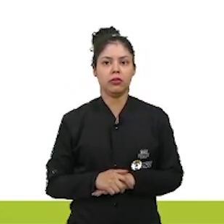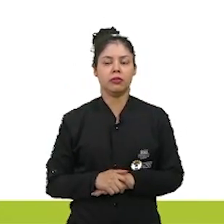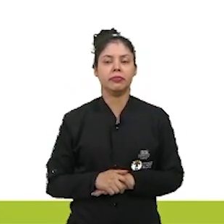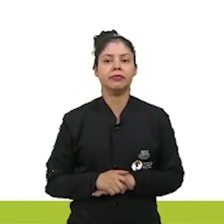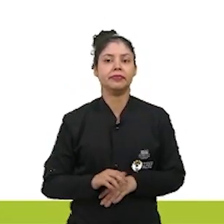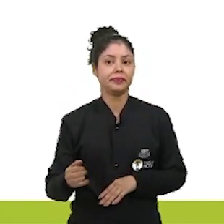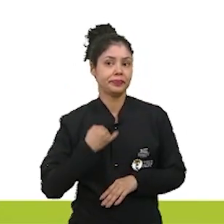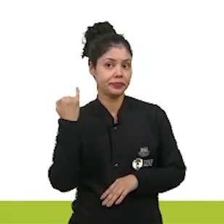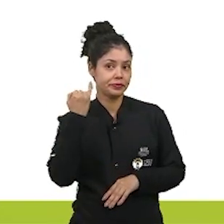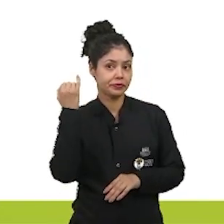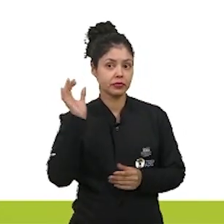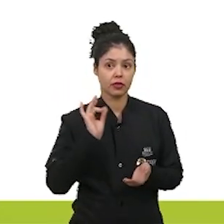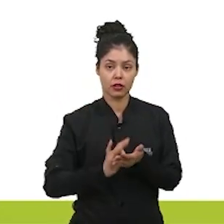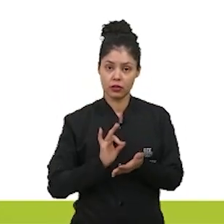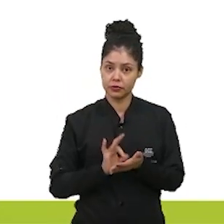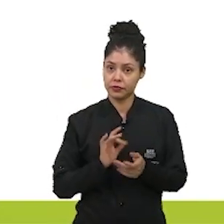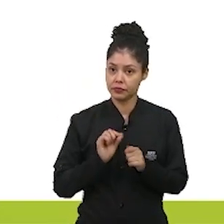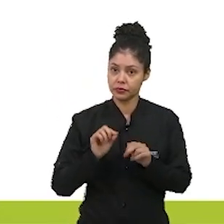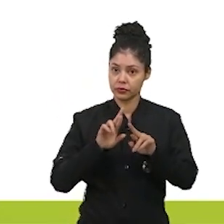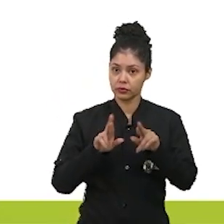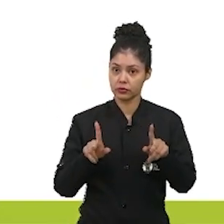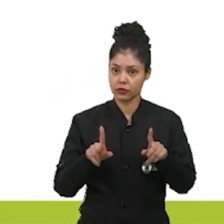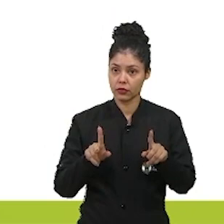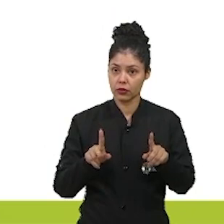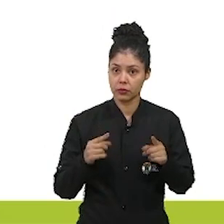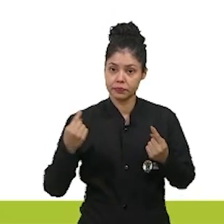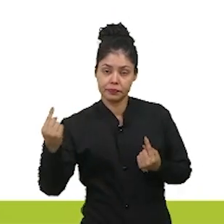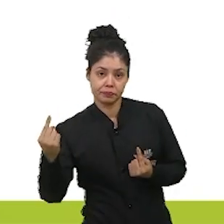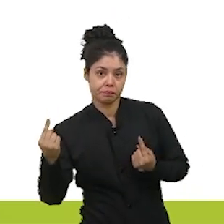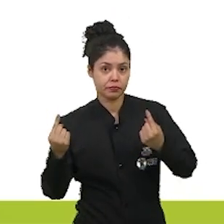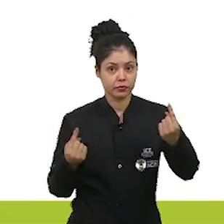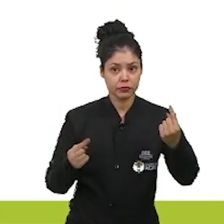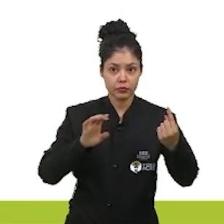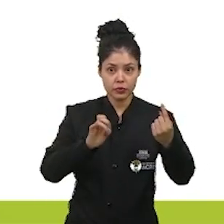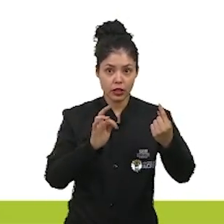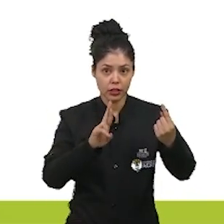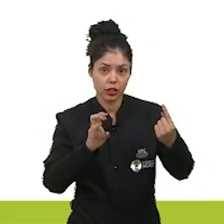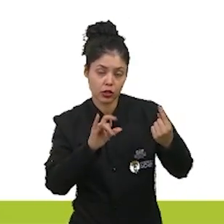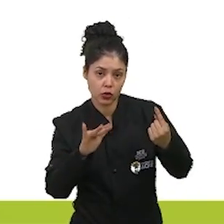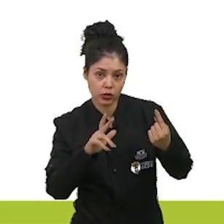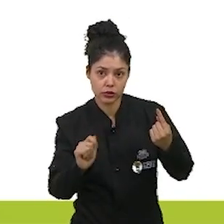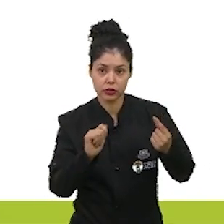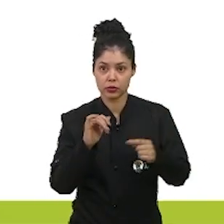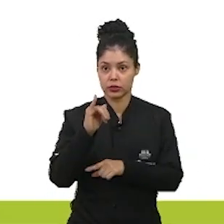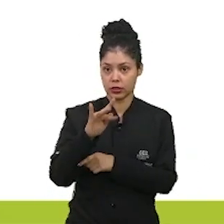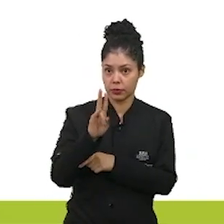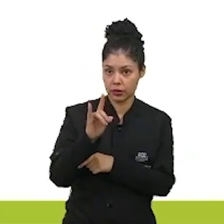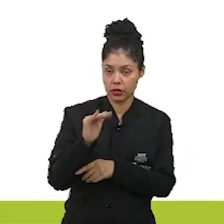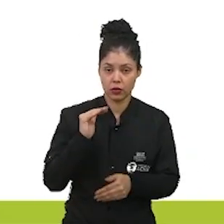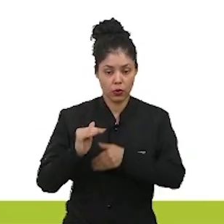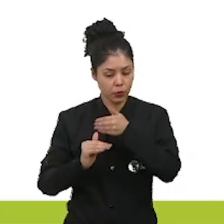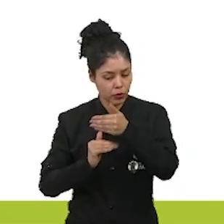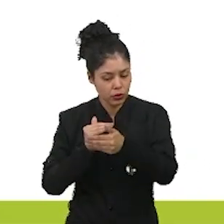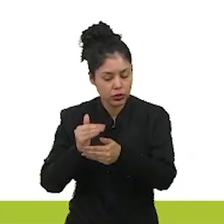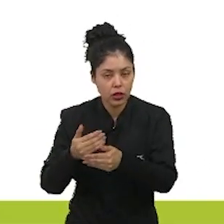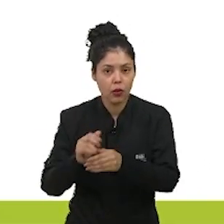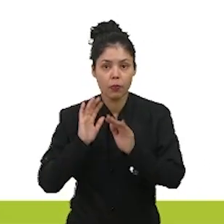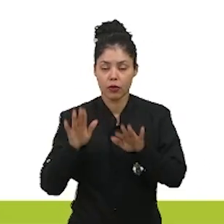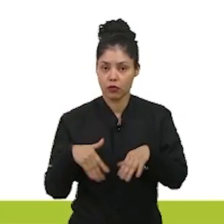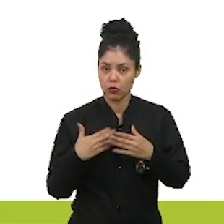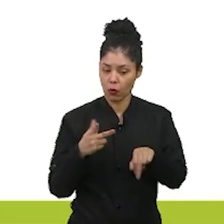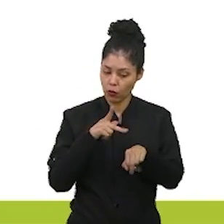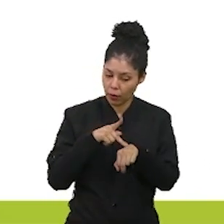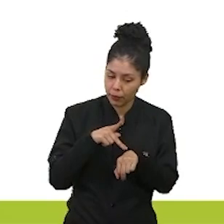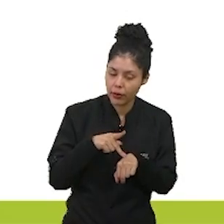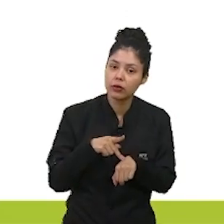E é importante diferenciar o que é o intemperismo da erosão, tá? O intemperismo é o processo pelo qual aquela rocha,